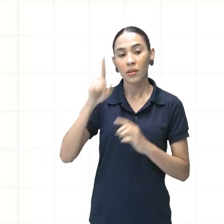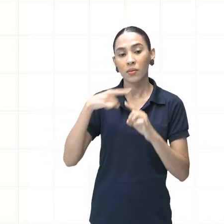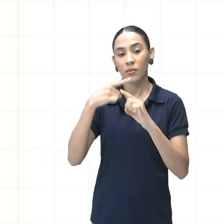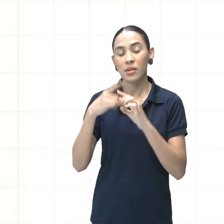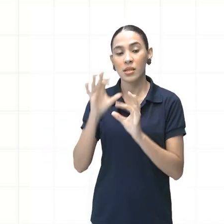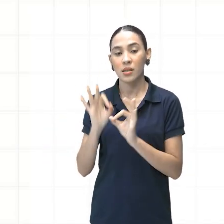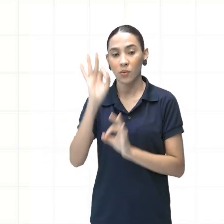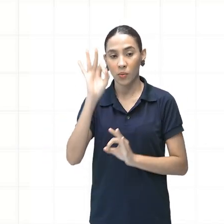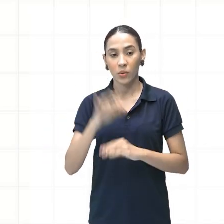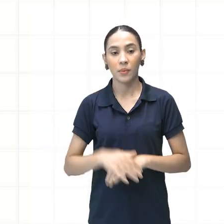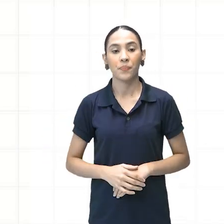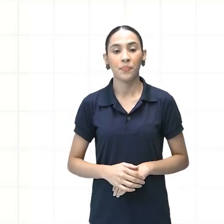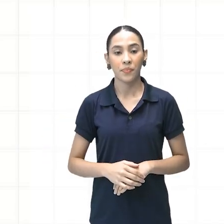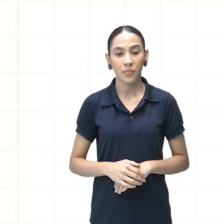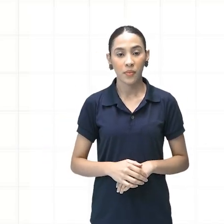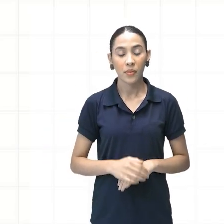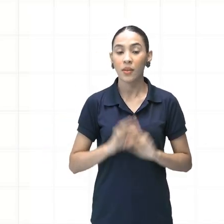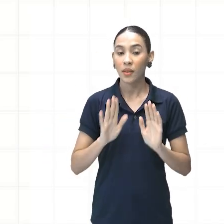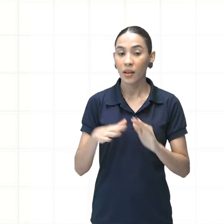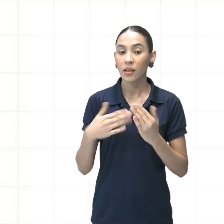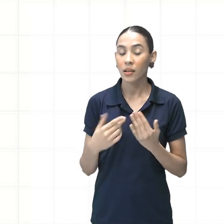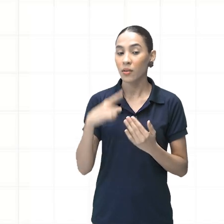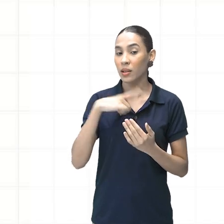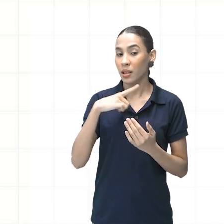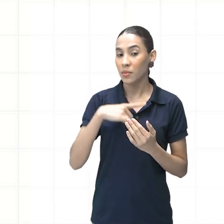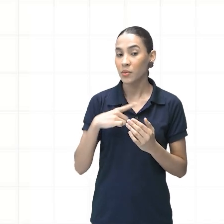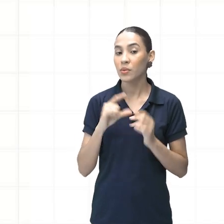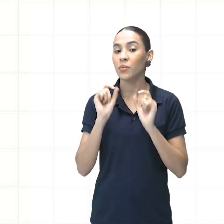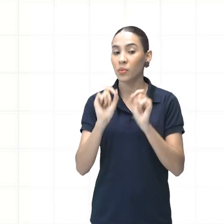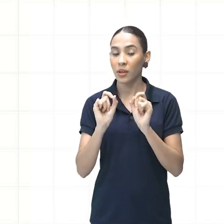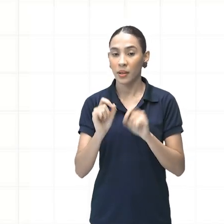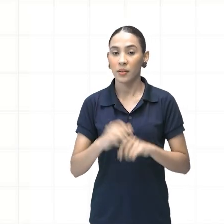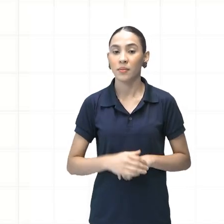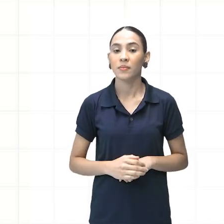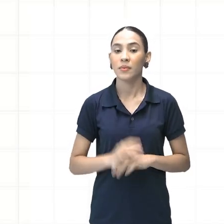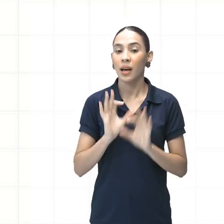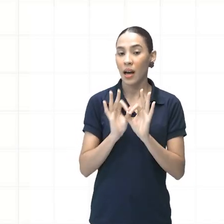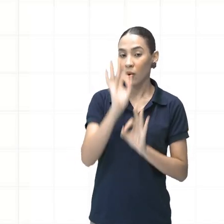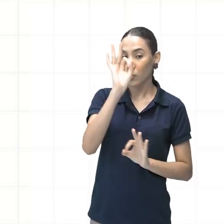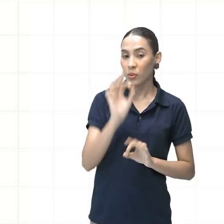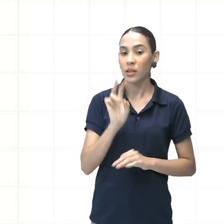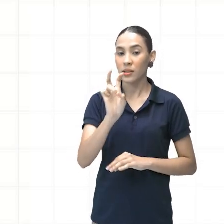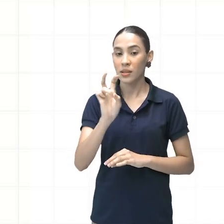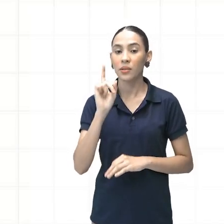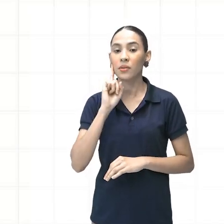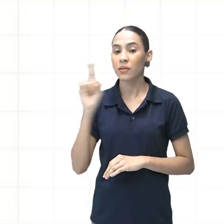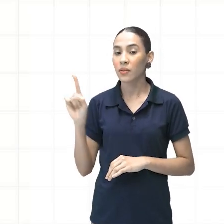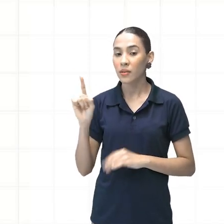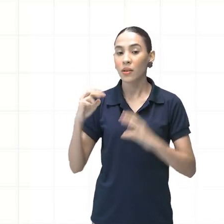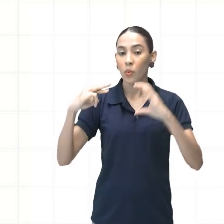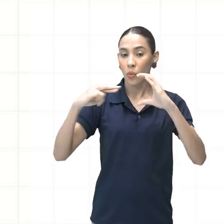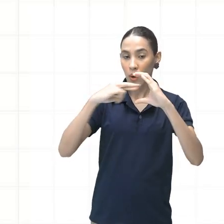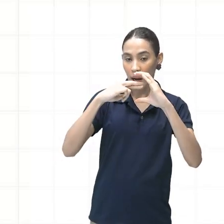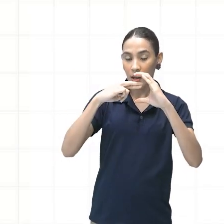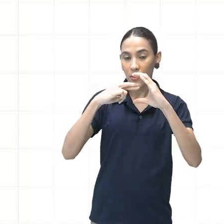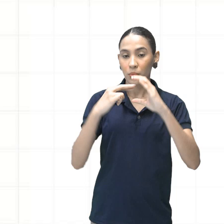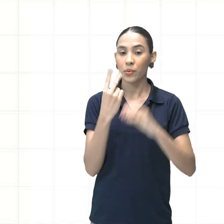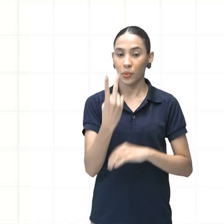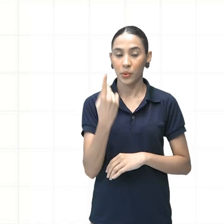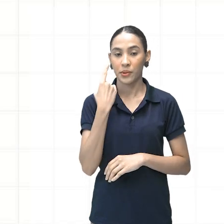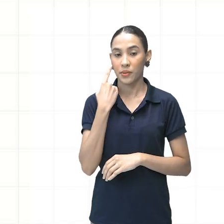vezes a altura, certo? E aí nós temos os seguintes valores. A altura mede 5 e o raio da base mede